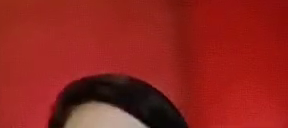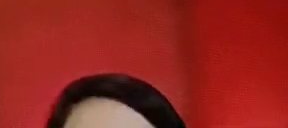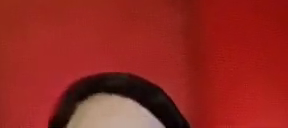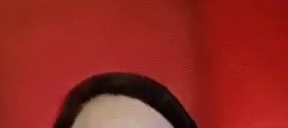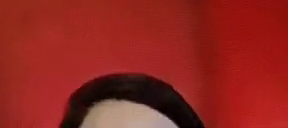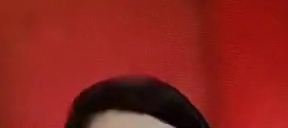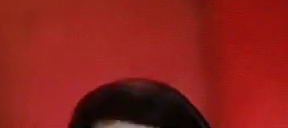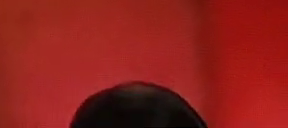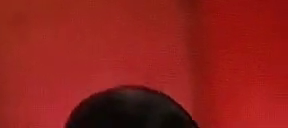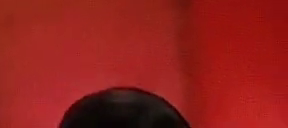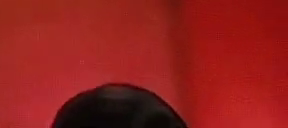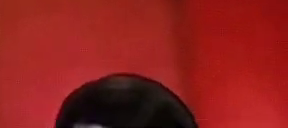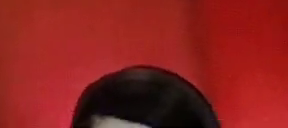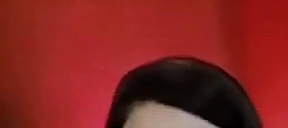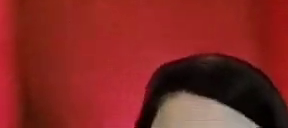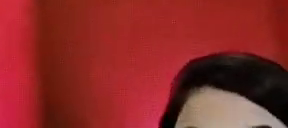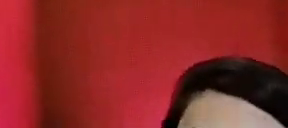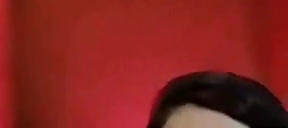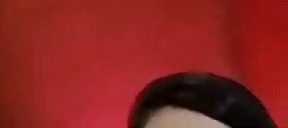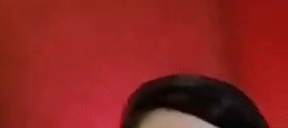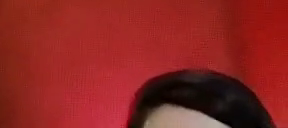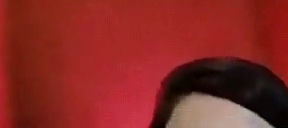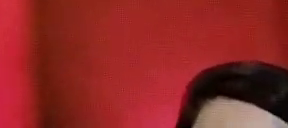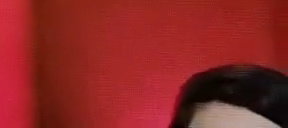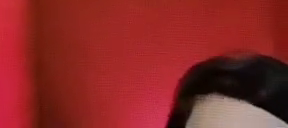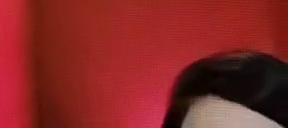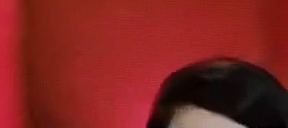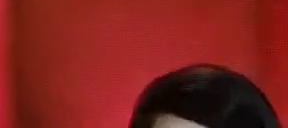Veja na reportagem o que foi debatido até agora.